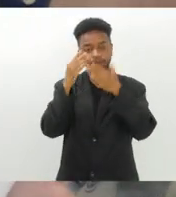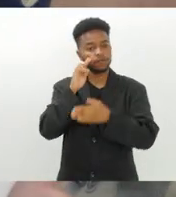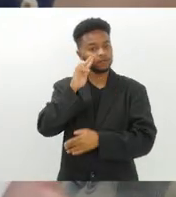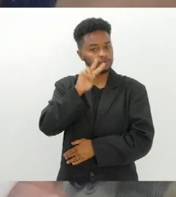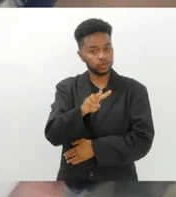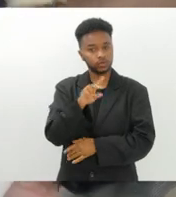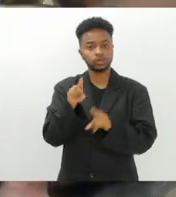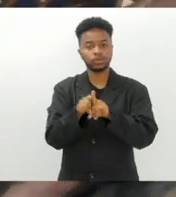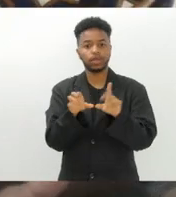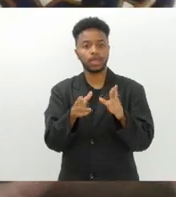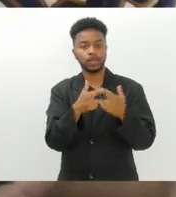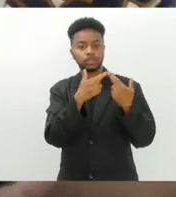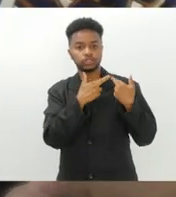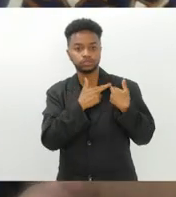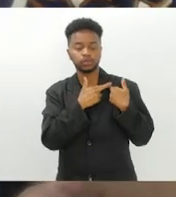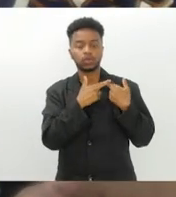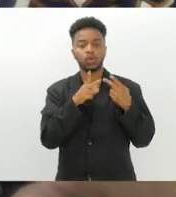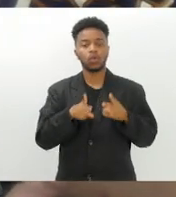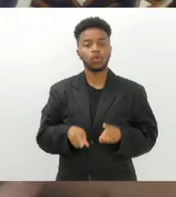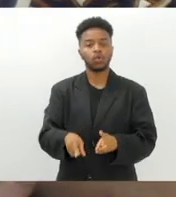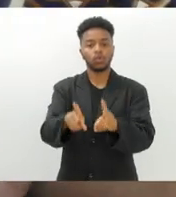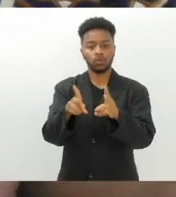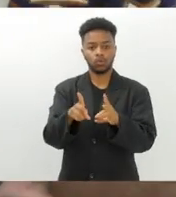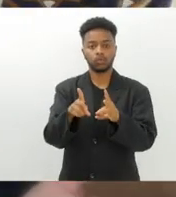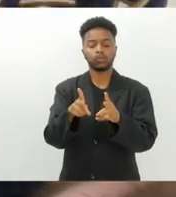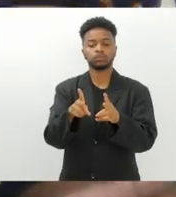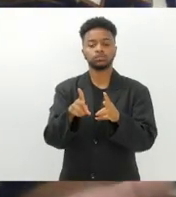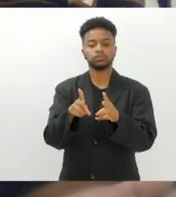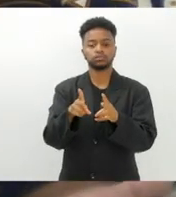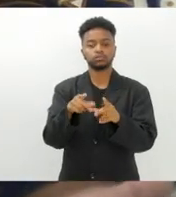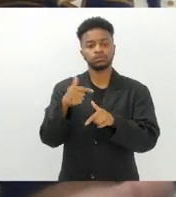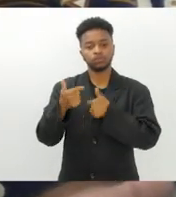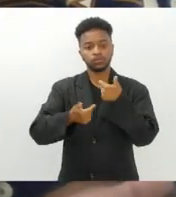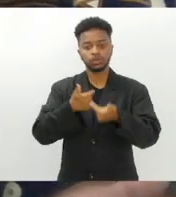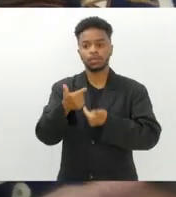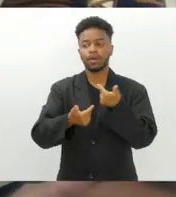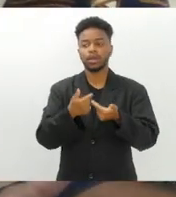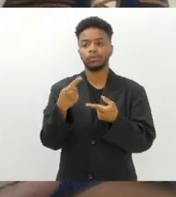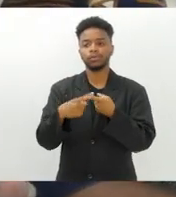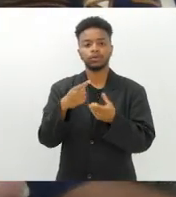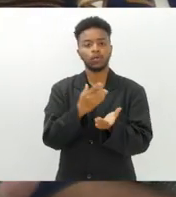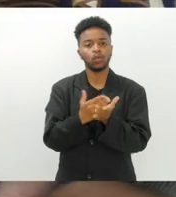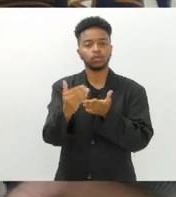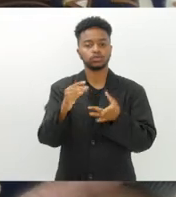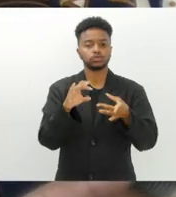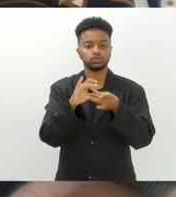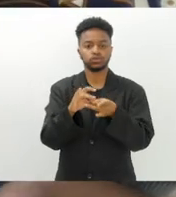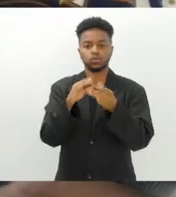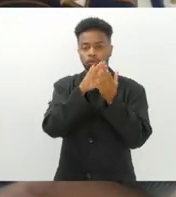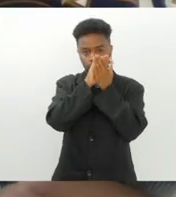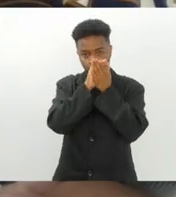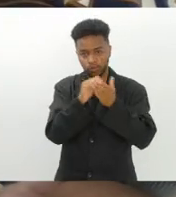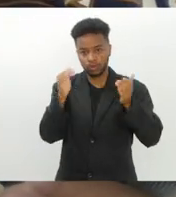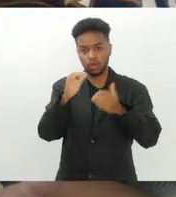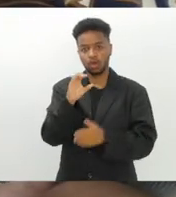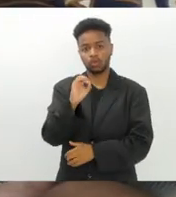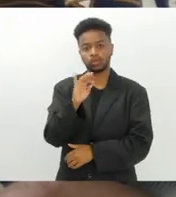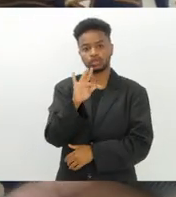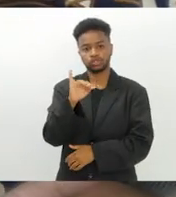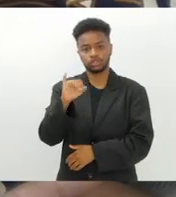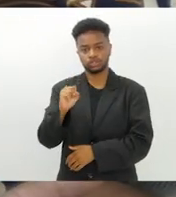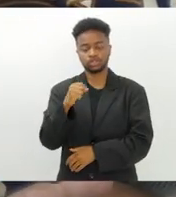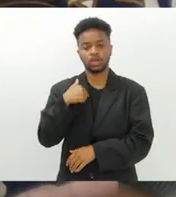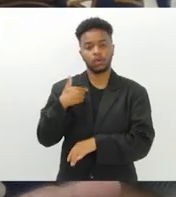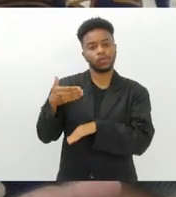a responsabilidade de dar continuidade a esse trabalho iniciado por Pai Ortiz conta com a minha participação, com